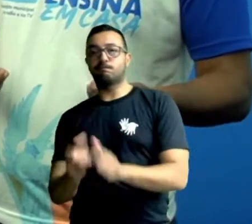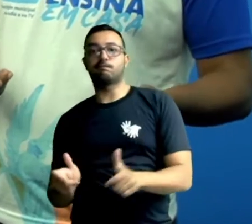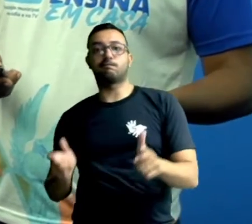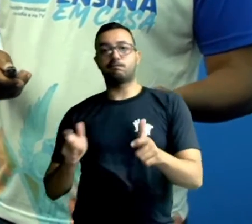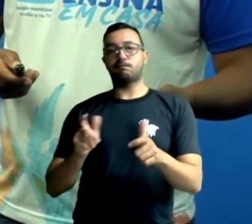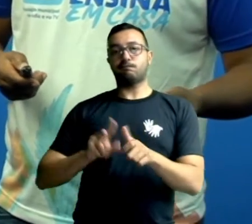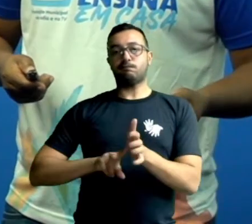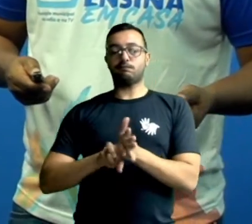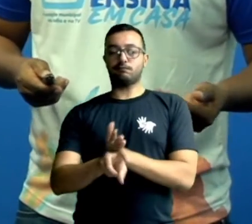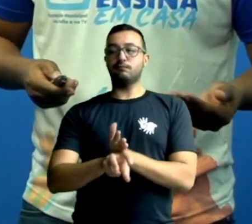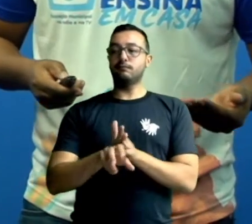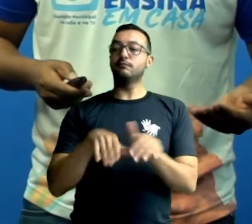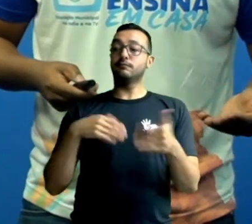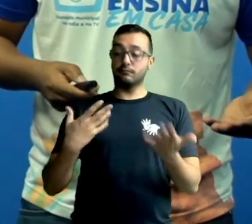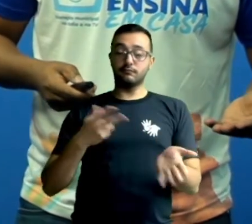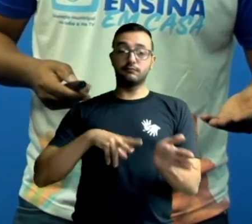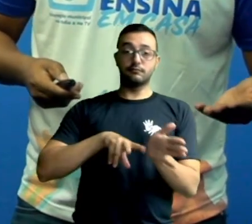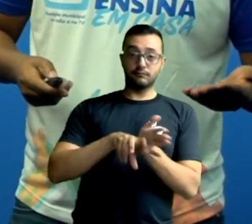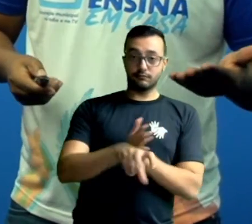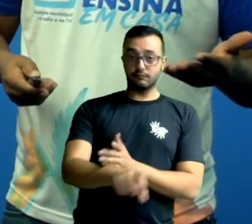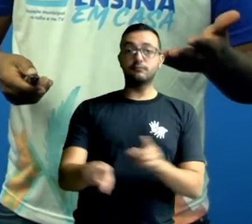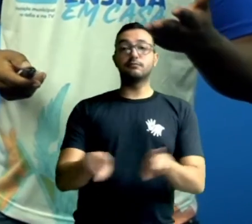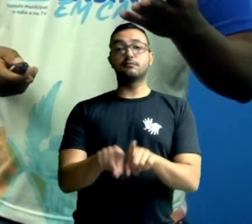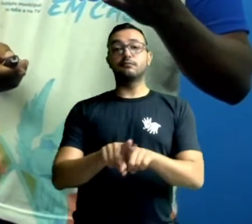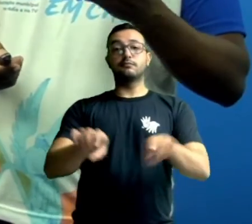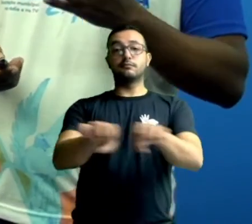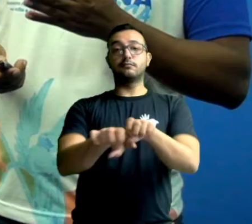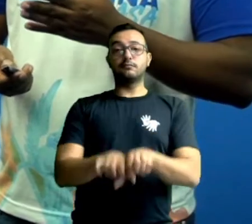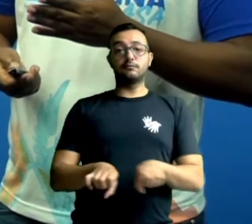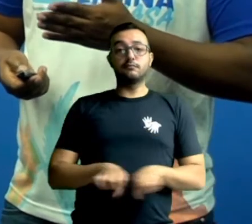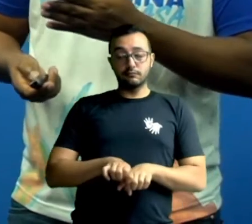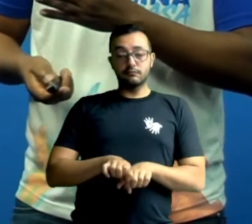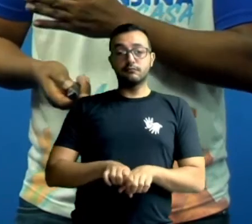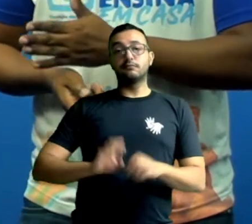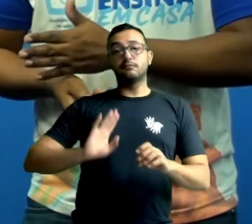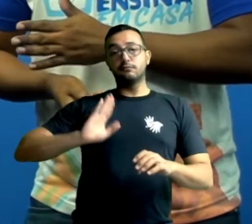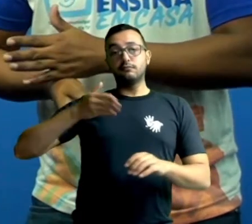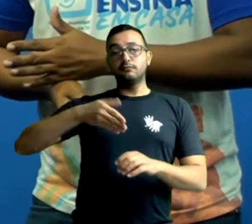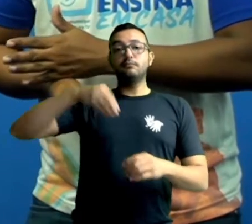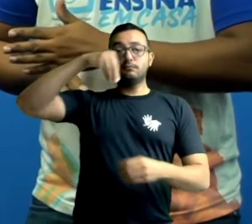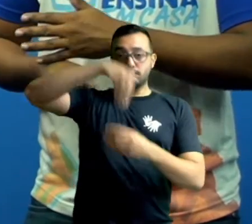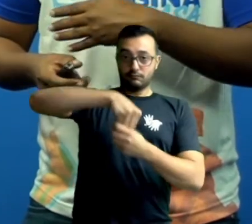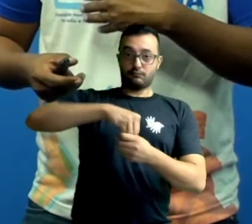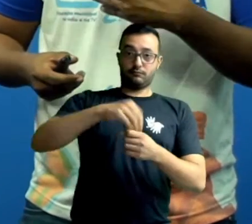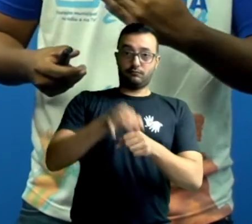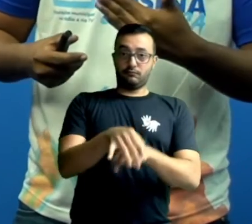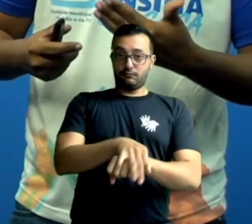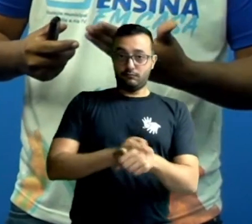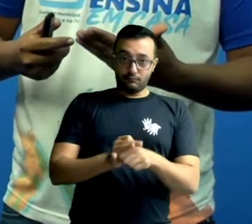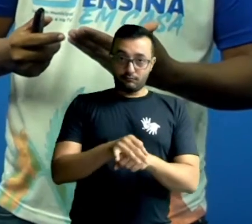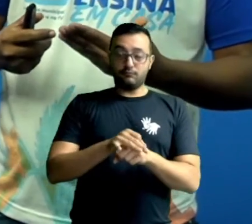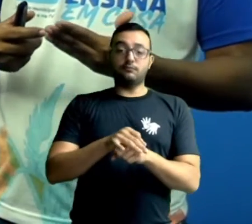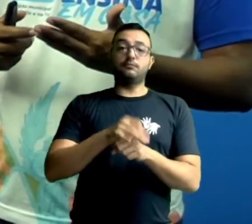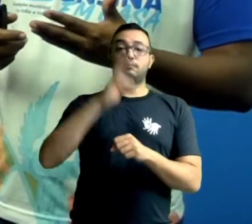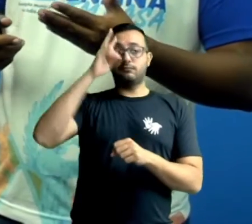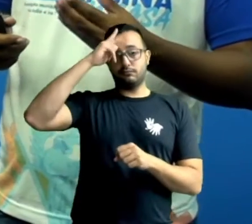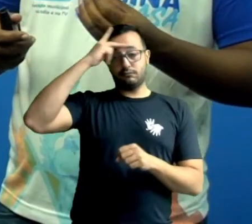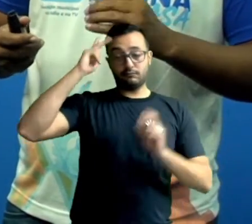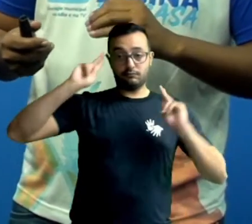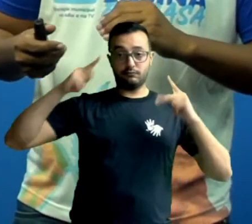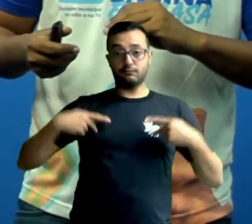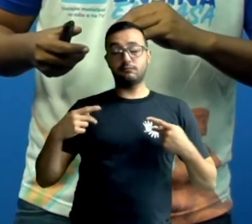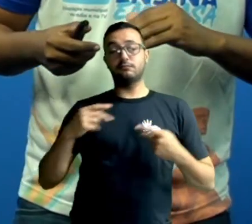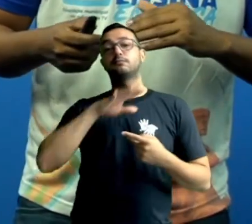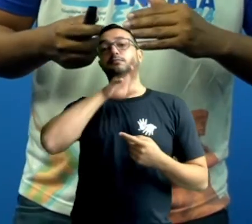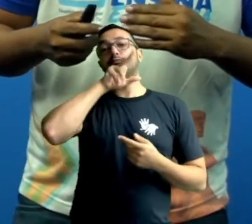informação do vírus segue para estruturas específicas de dentro da célula humana ou da célula animal,